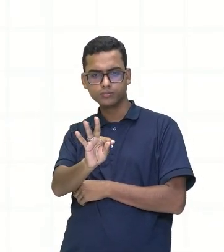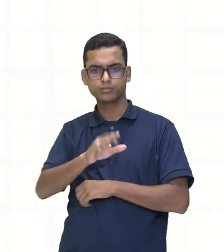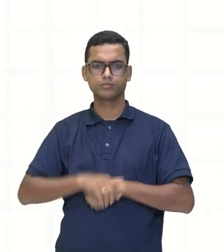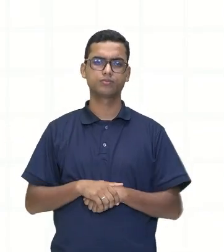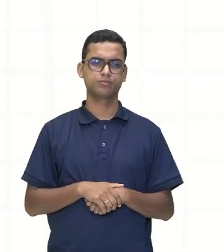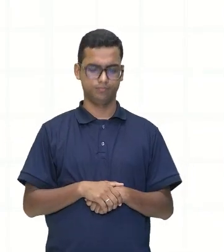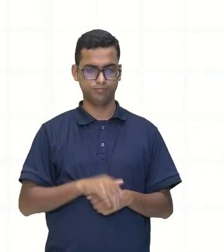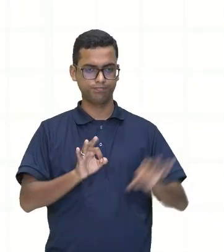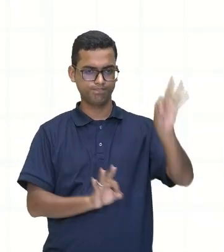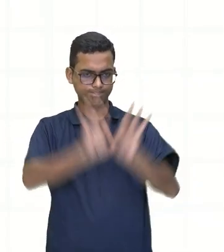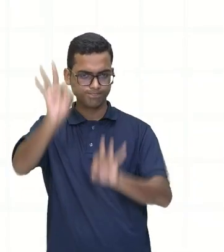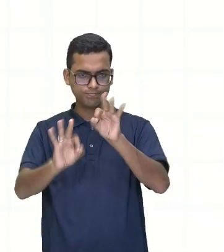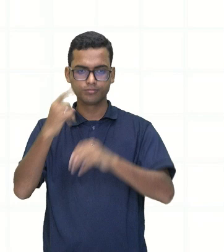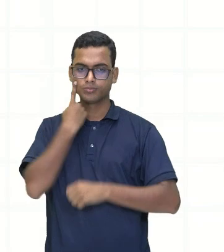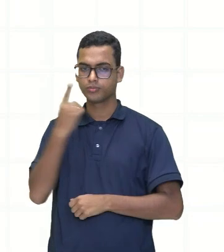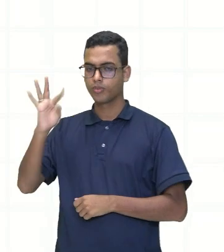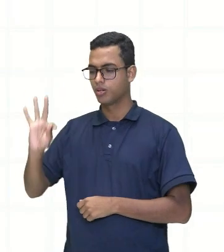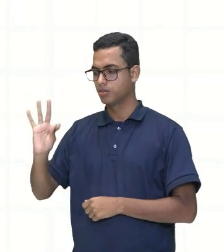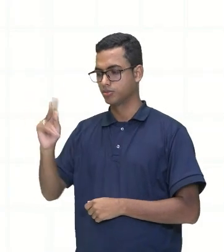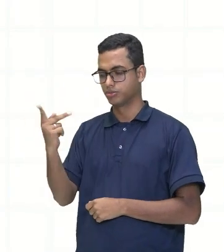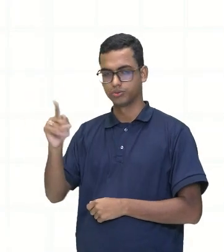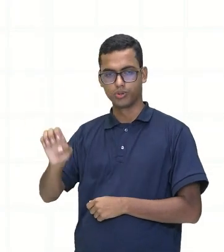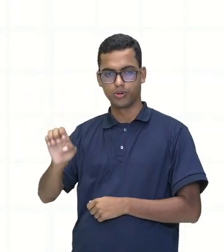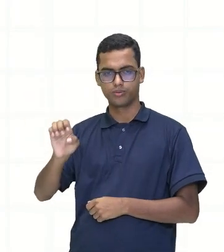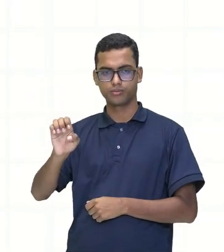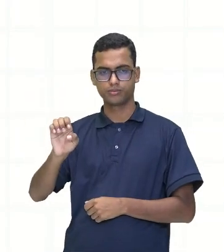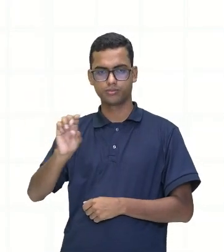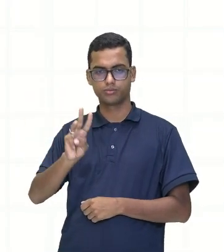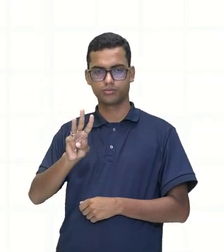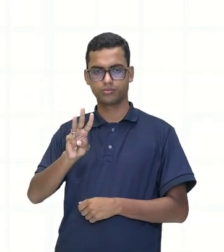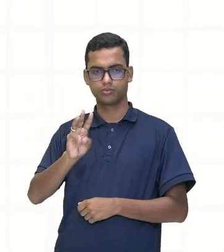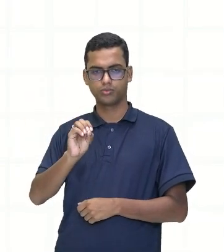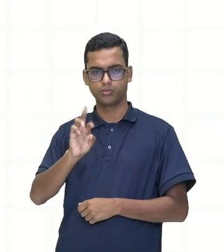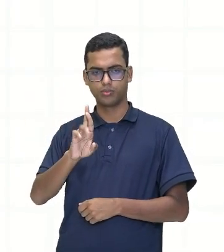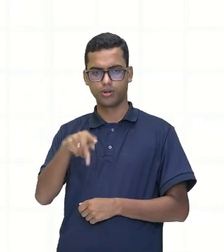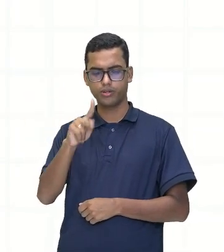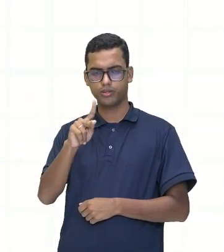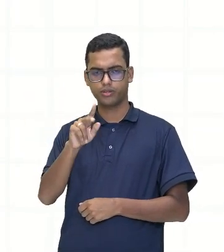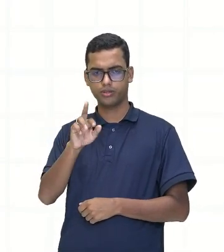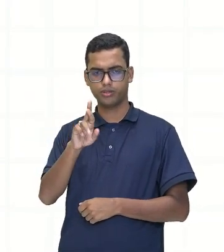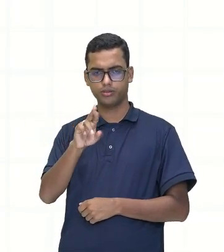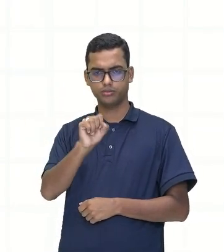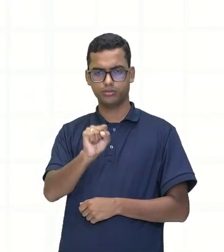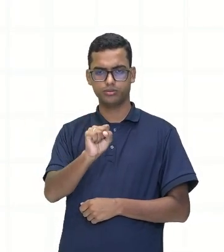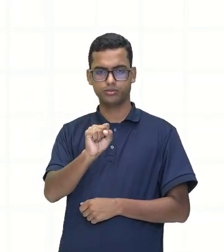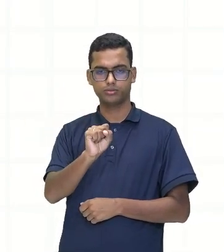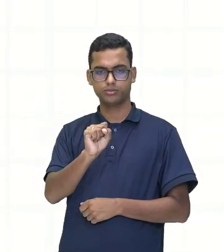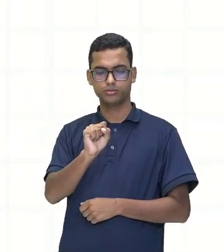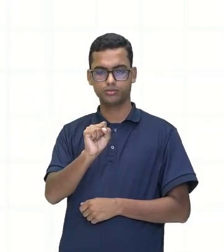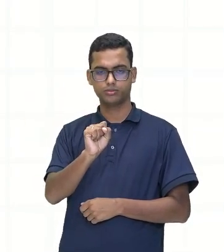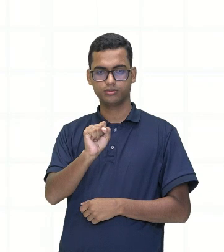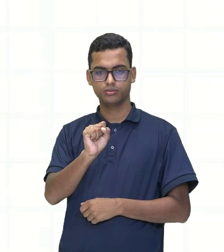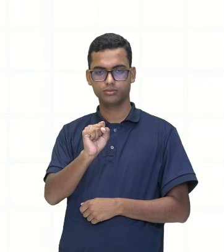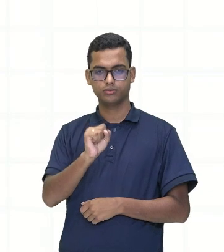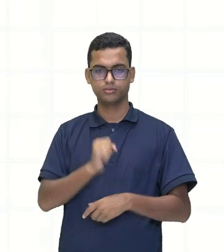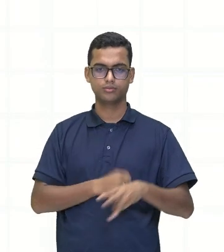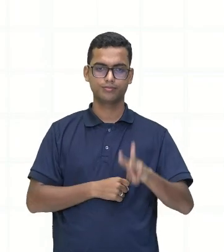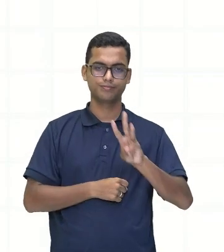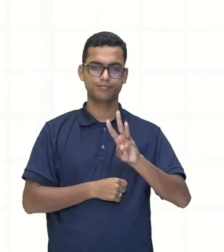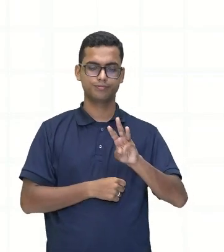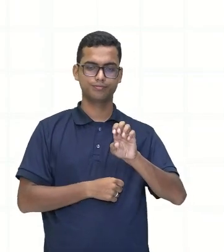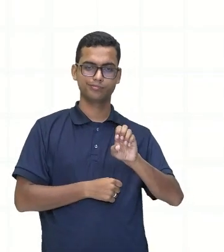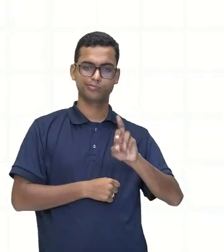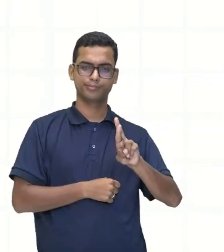frase. Então, coloco the workers, bem bonitinho. E aí vem o were, que é o meu verbo, to